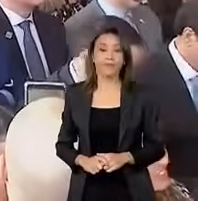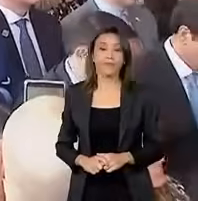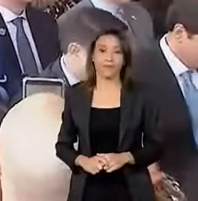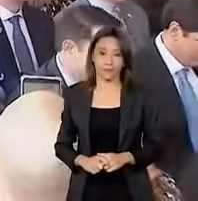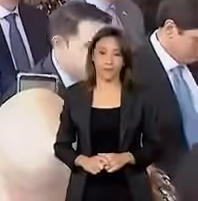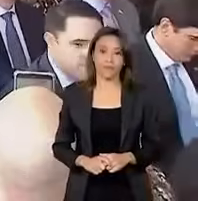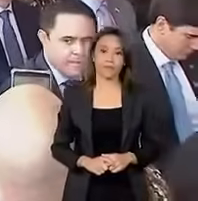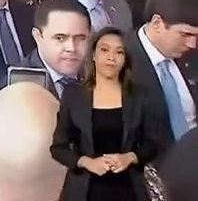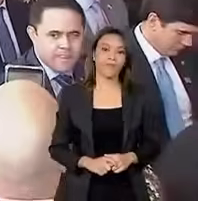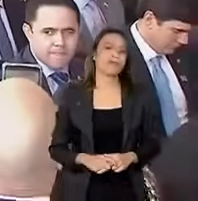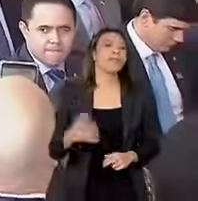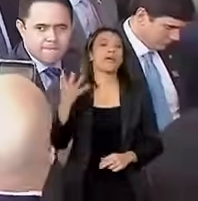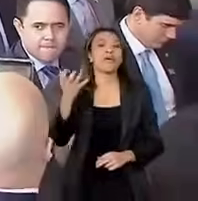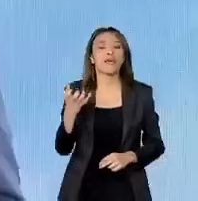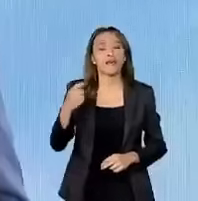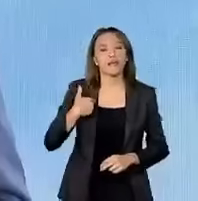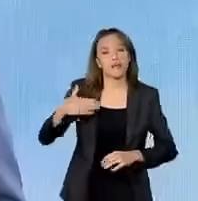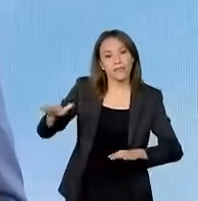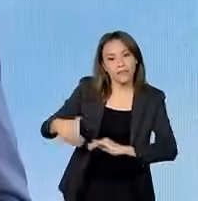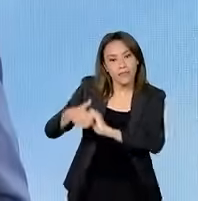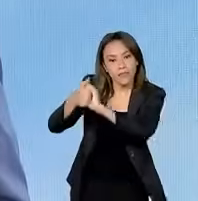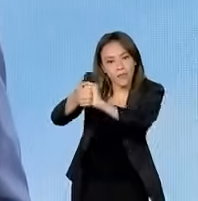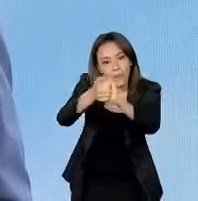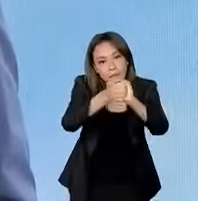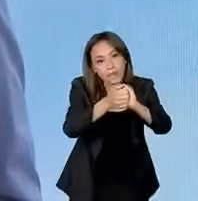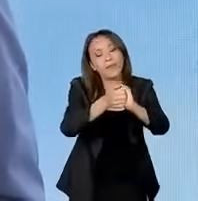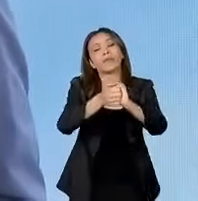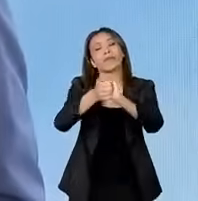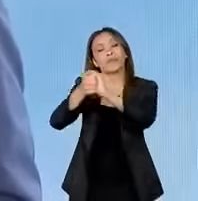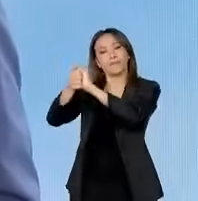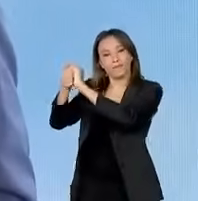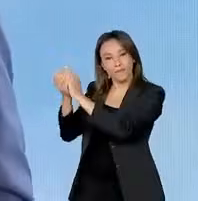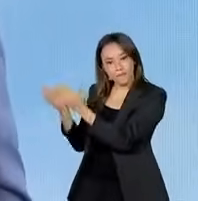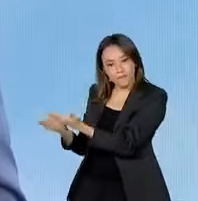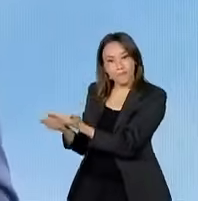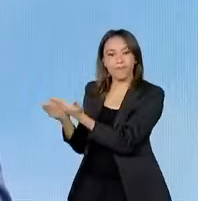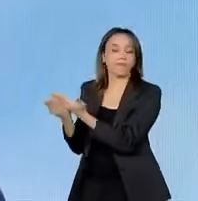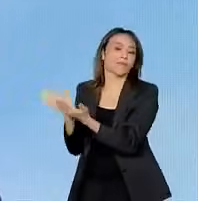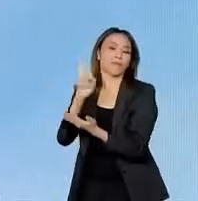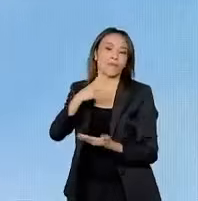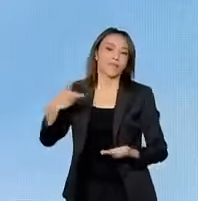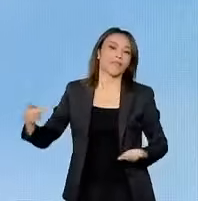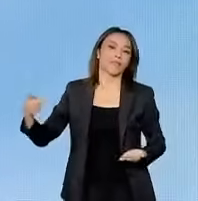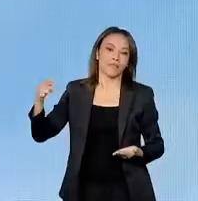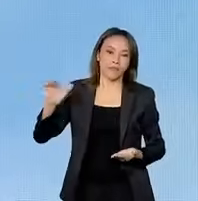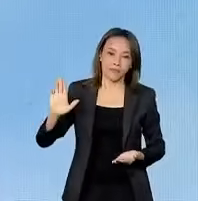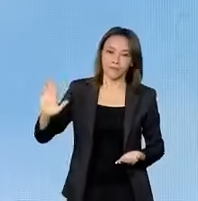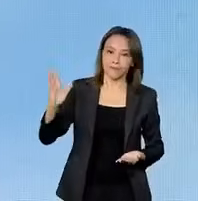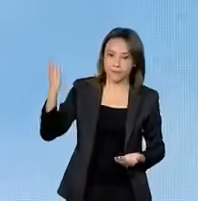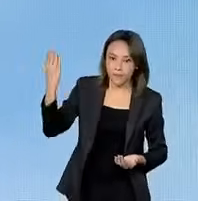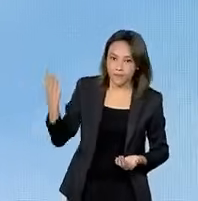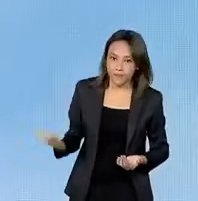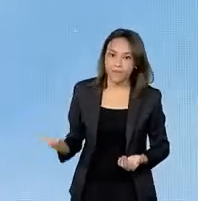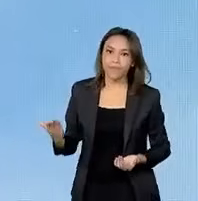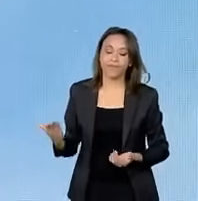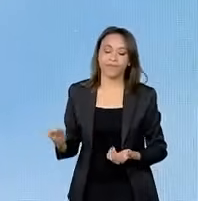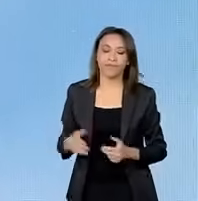Quero cumprimentar o presidente Luiz Inácio Lula da Silva,